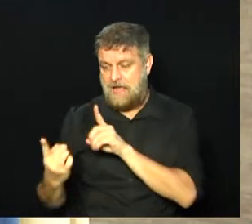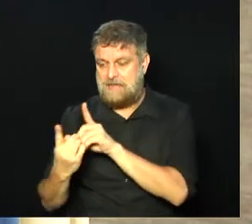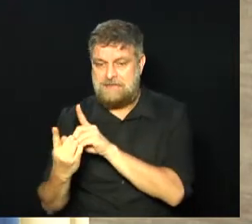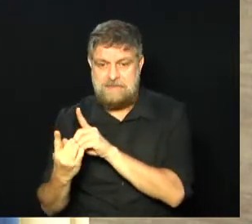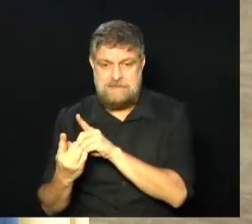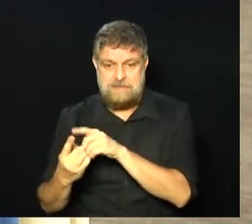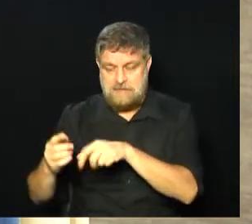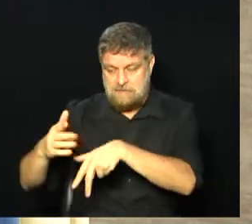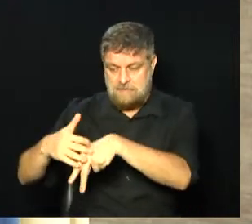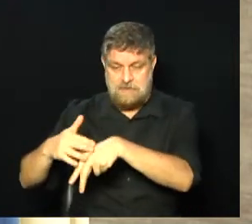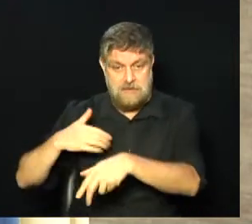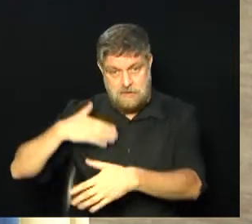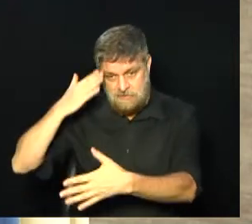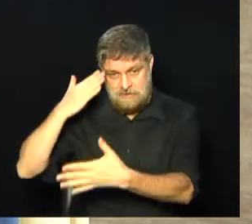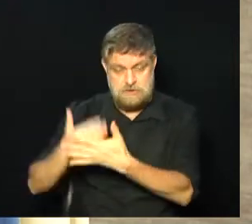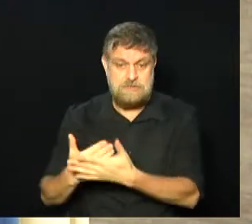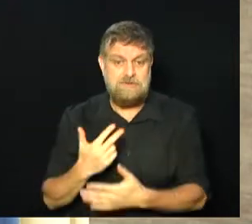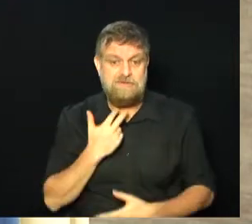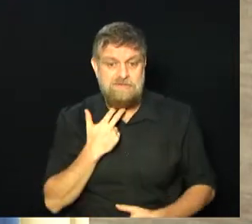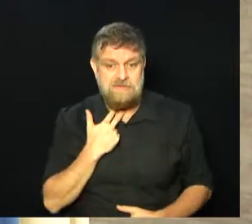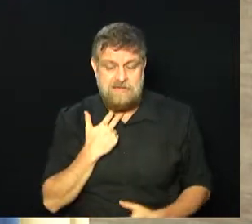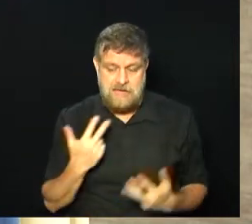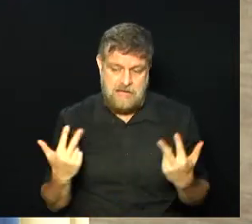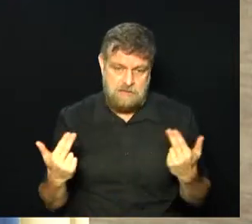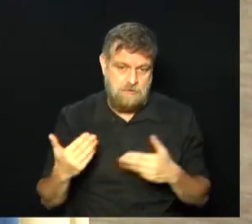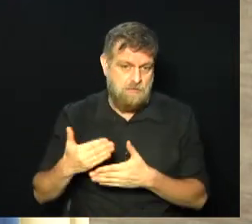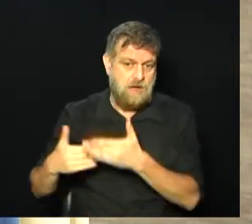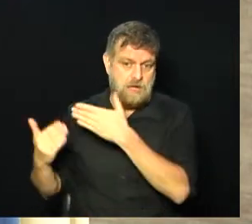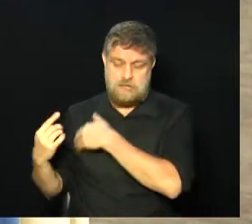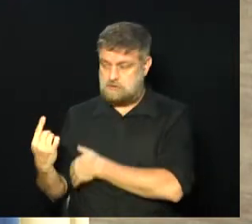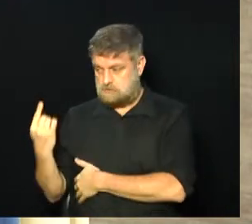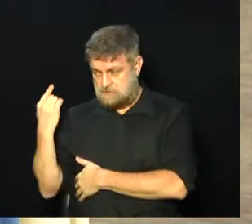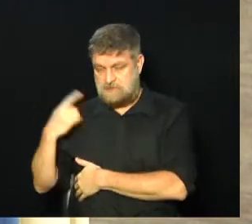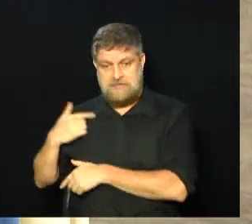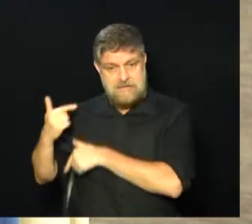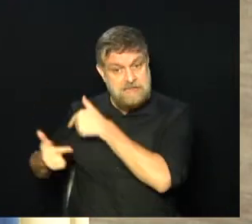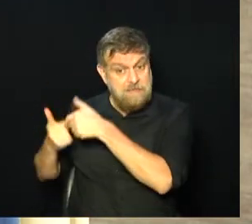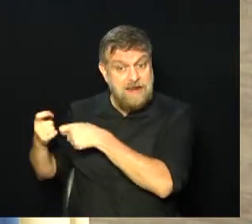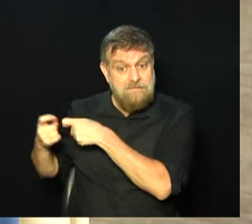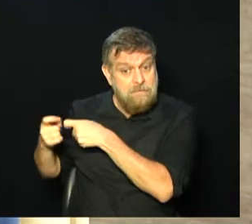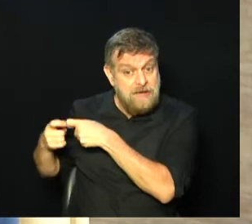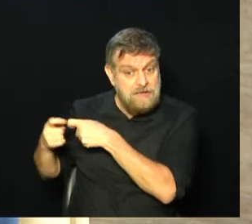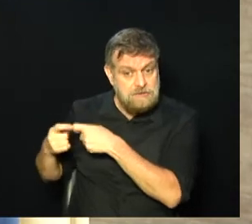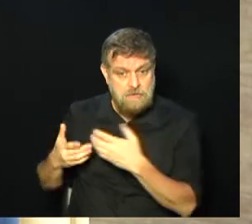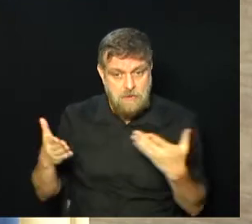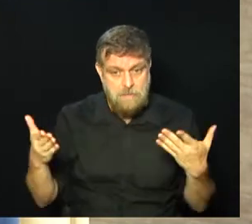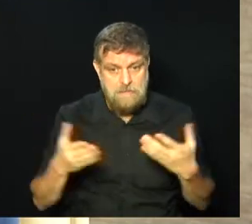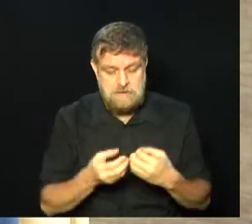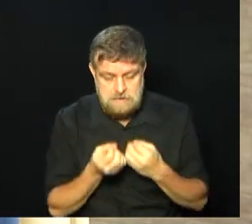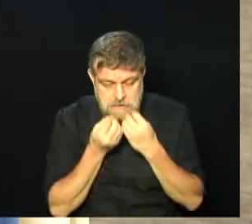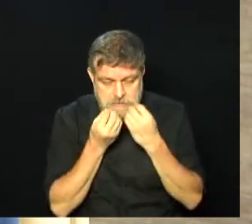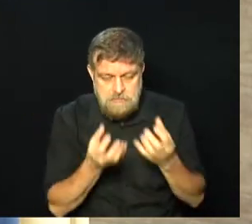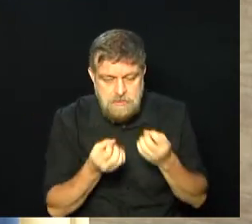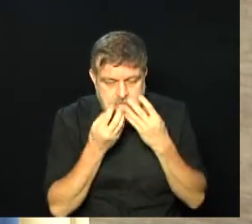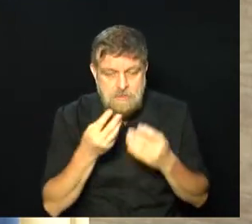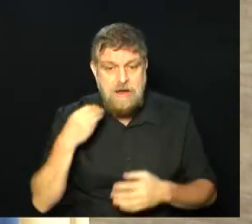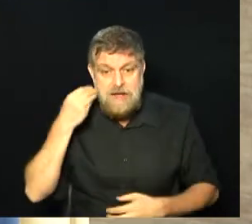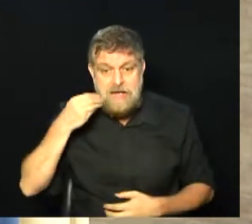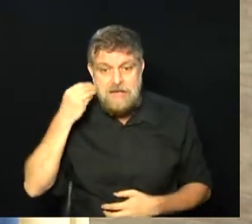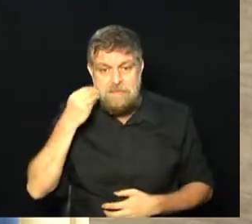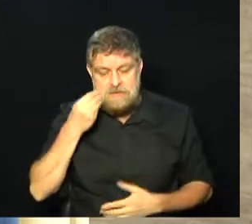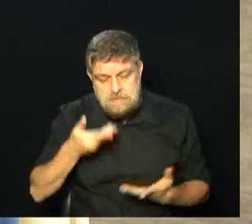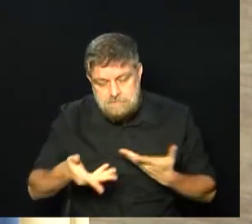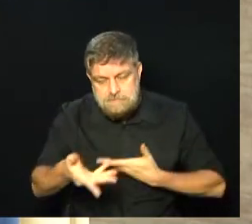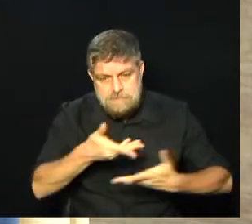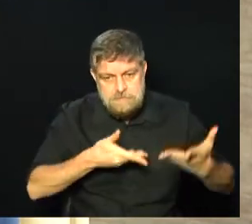acredito que não, né, assim, da mesma intensidade que clinicava. Mas ele trouxe aí o seu depoimento, a sua experiência de vida, o doutor